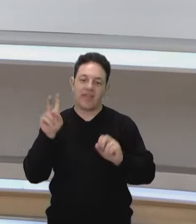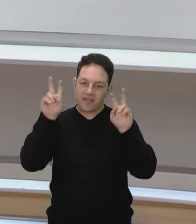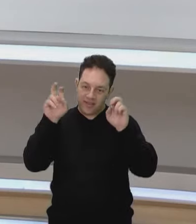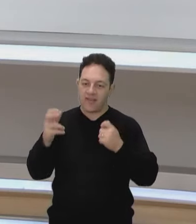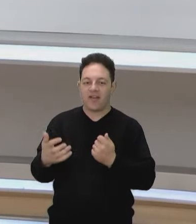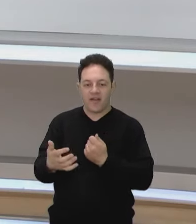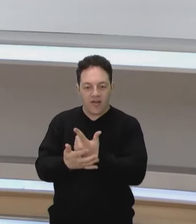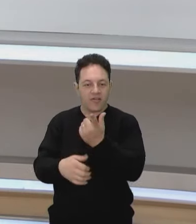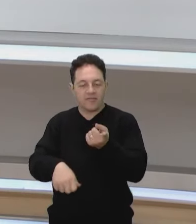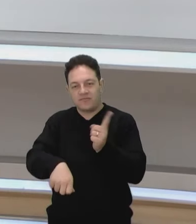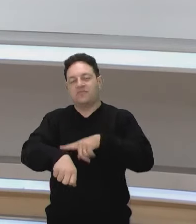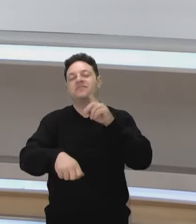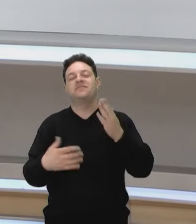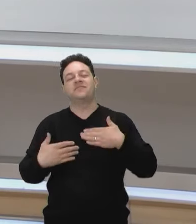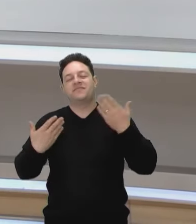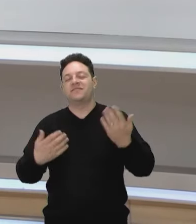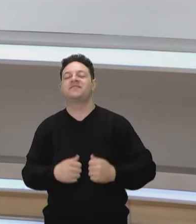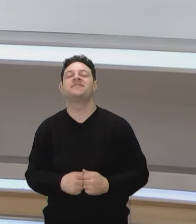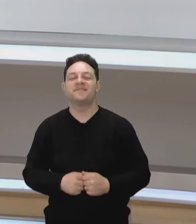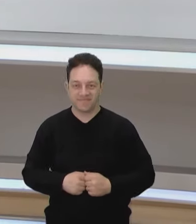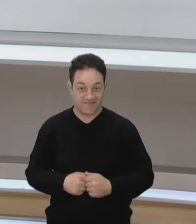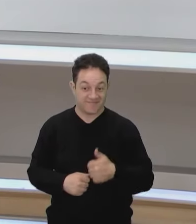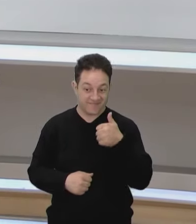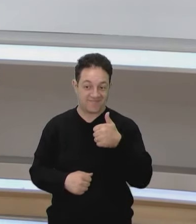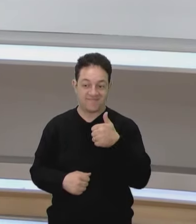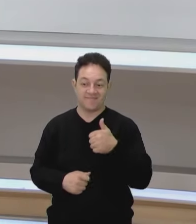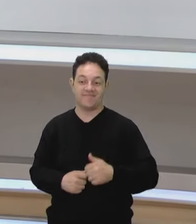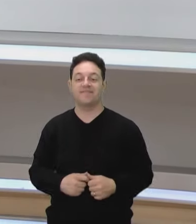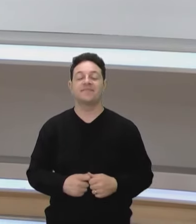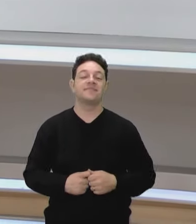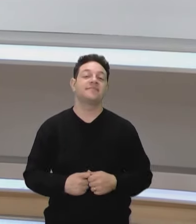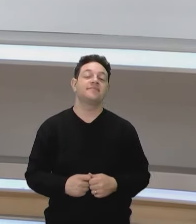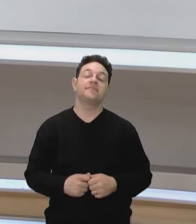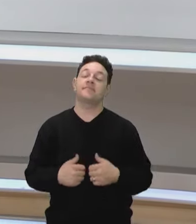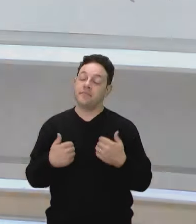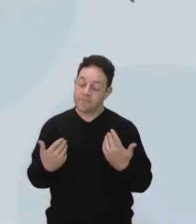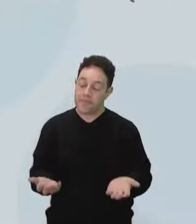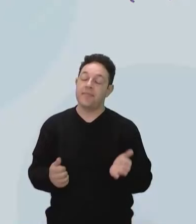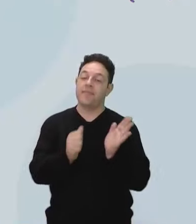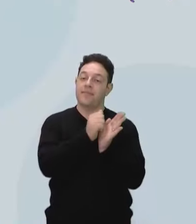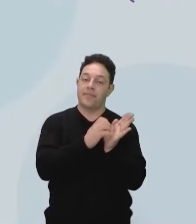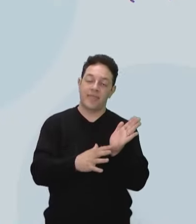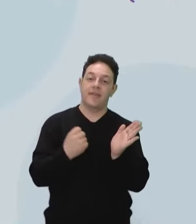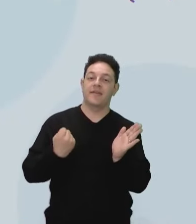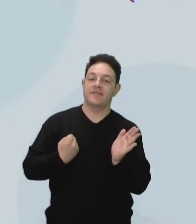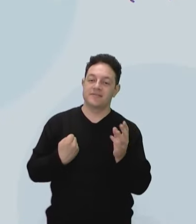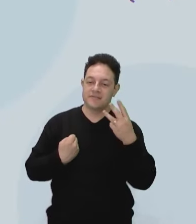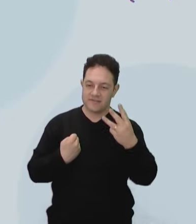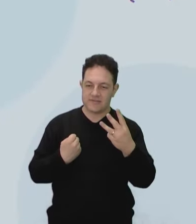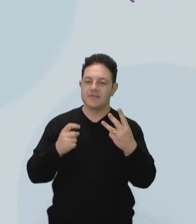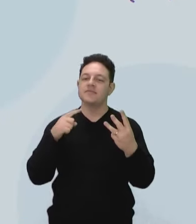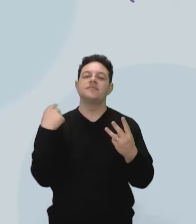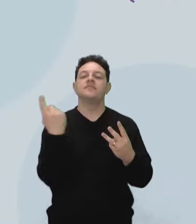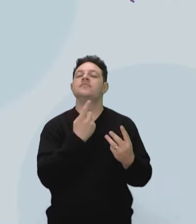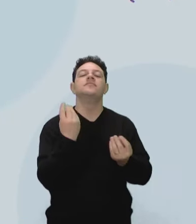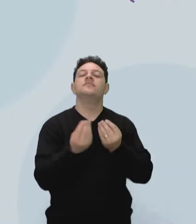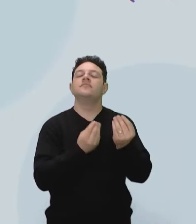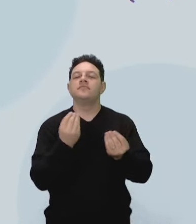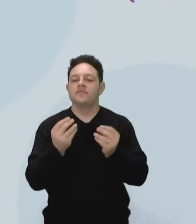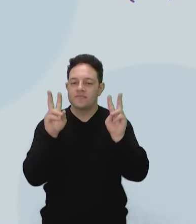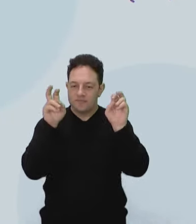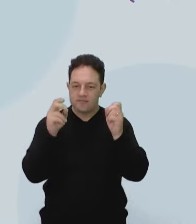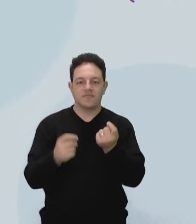compra imediata aí, certo? Então, nessa atividade 3, como que a gente lida com